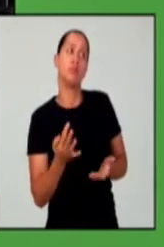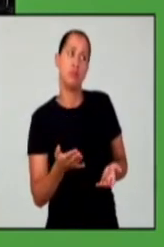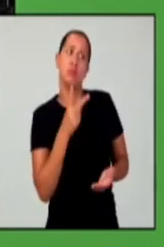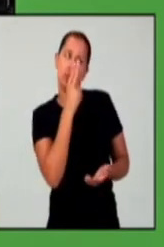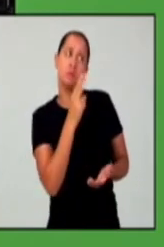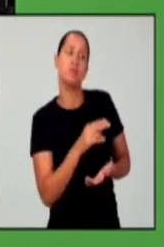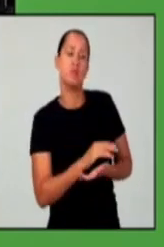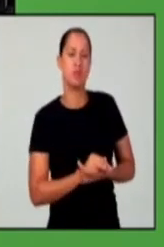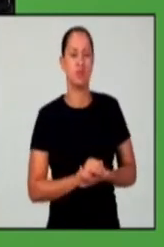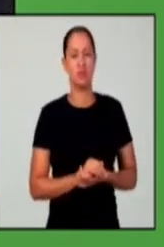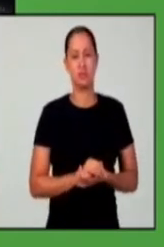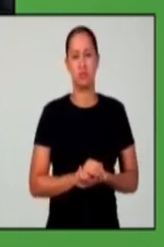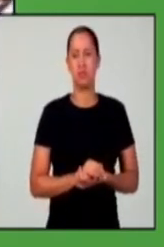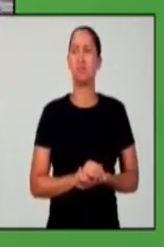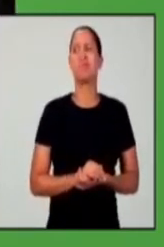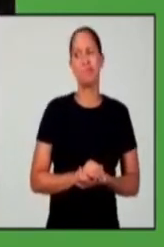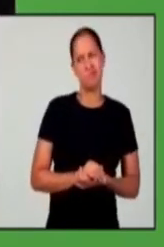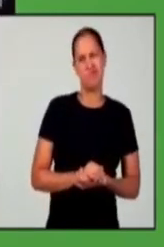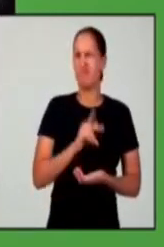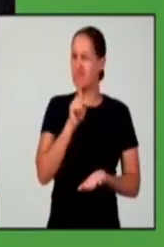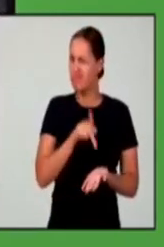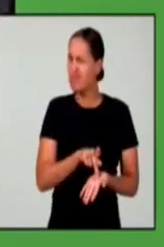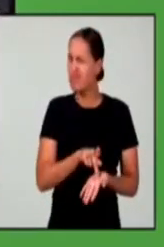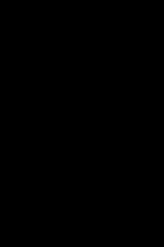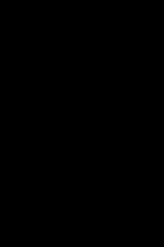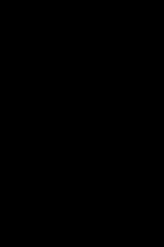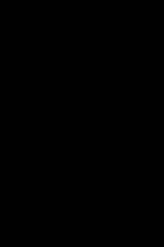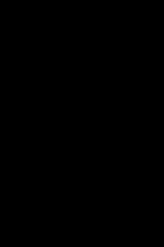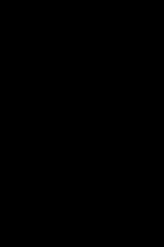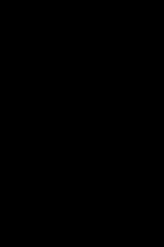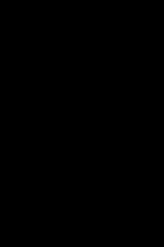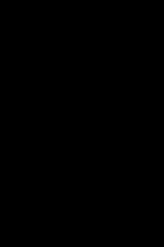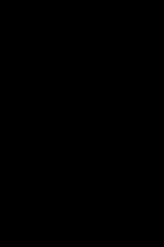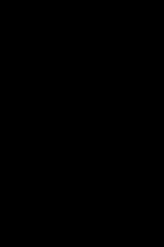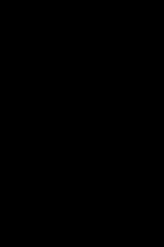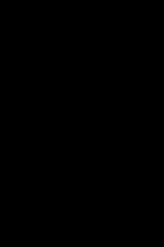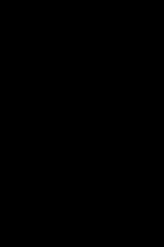grande coisa. Será que é isso mesmo?